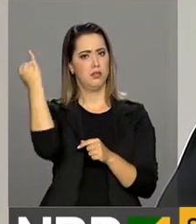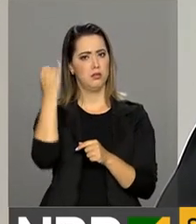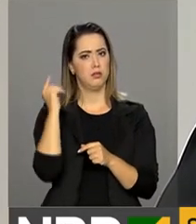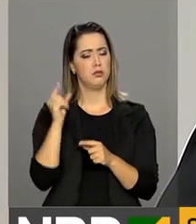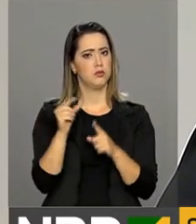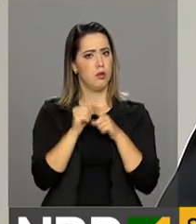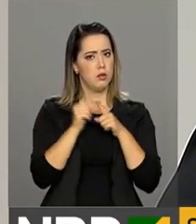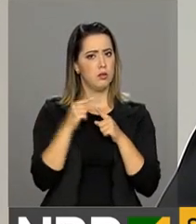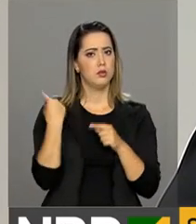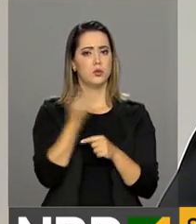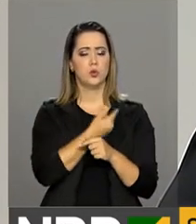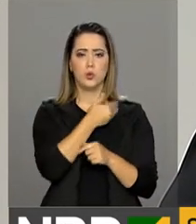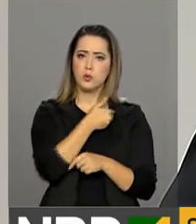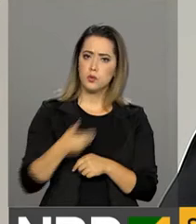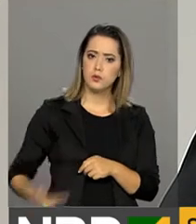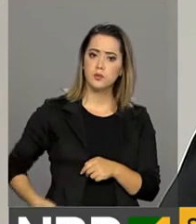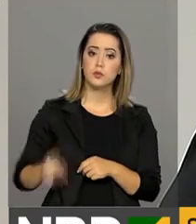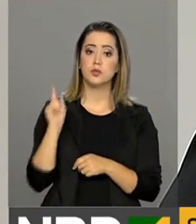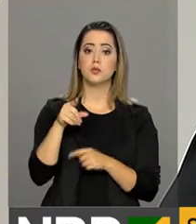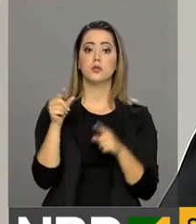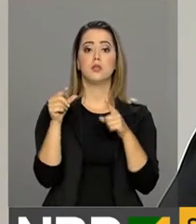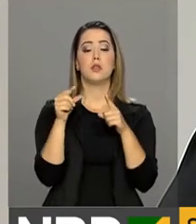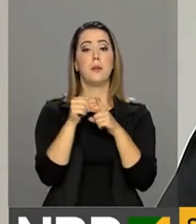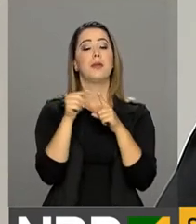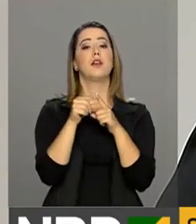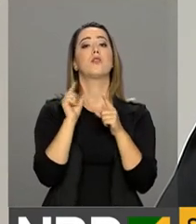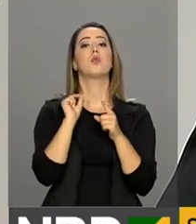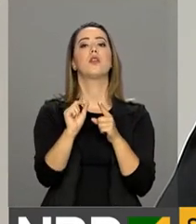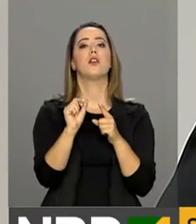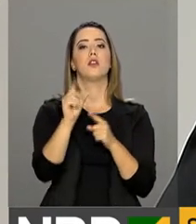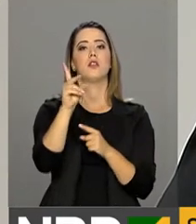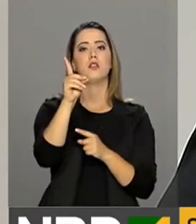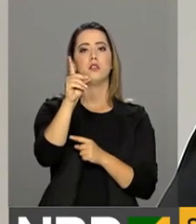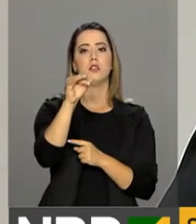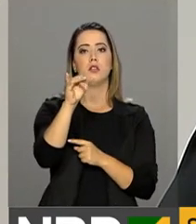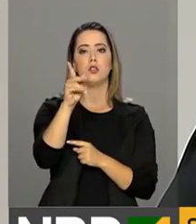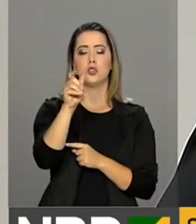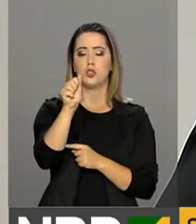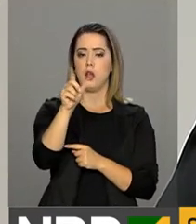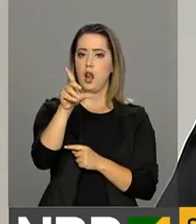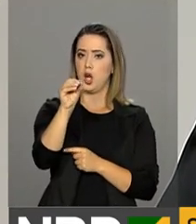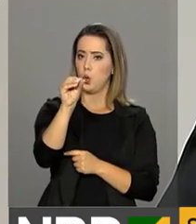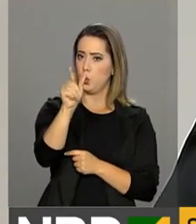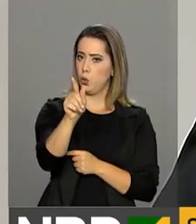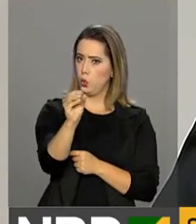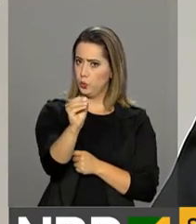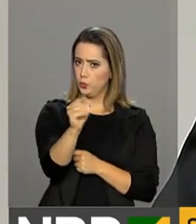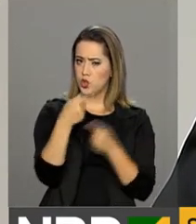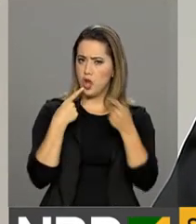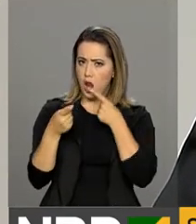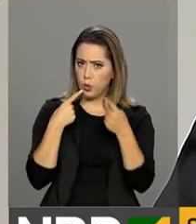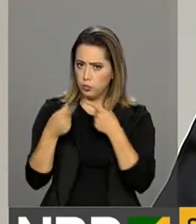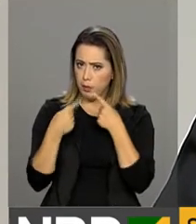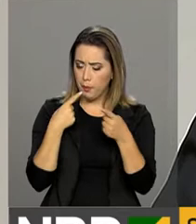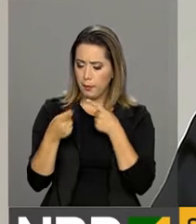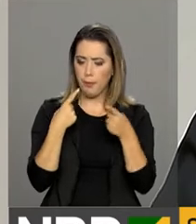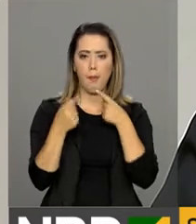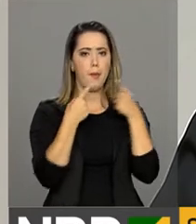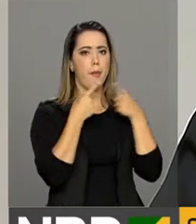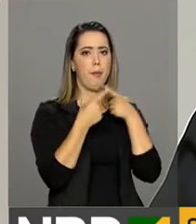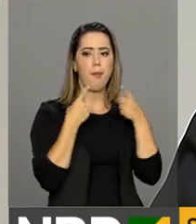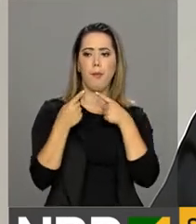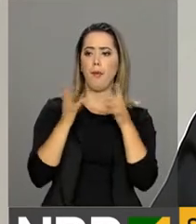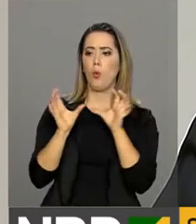do nosso governo é que a palavra diálogo isto foi objeto de um diálogo intenso entre as federações